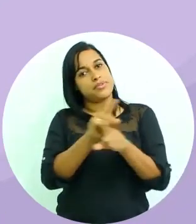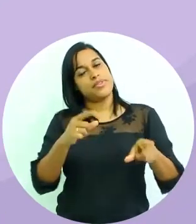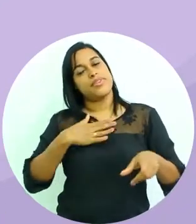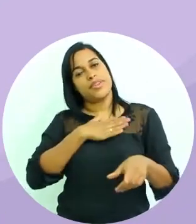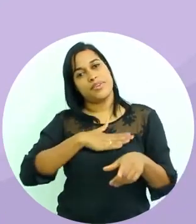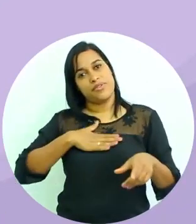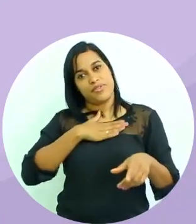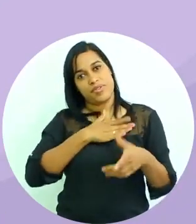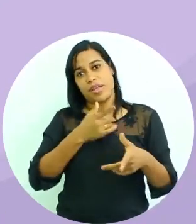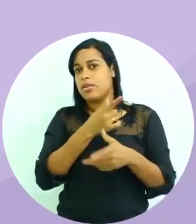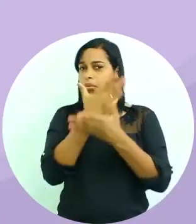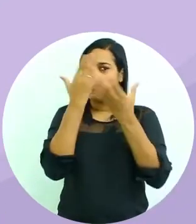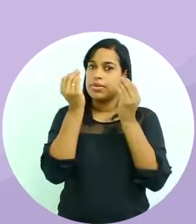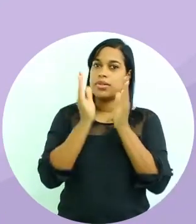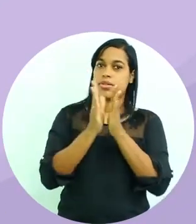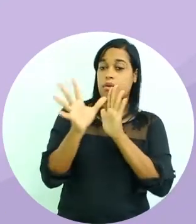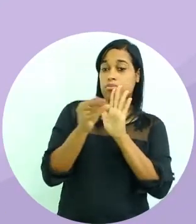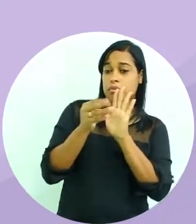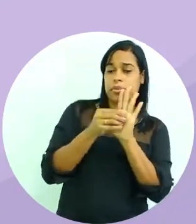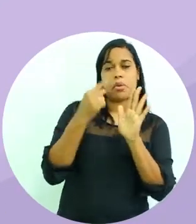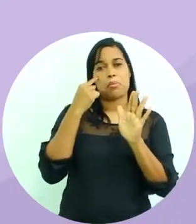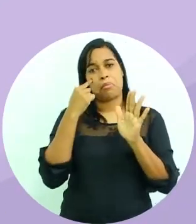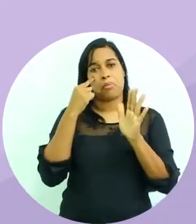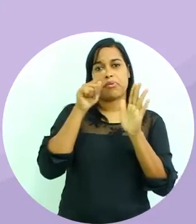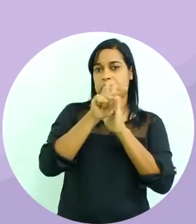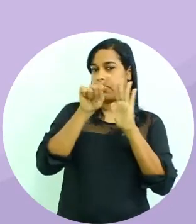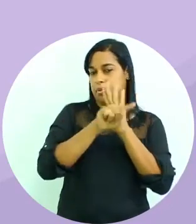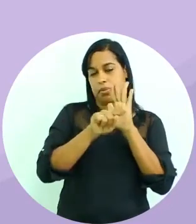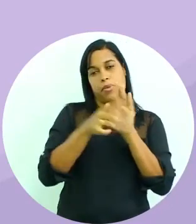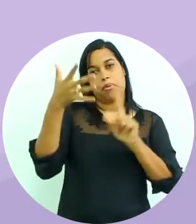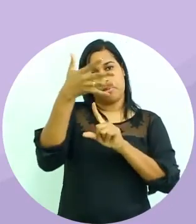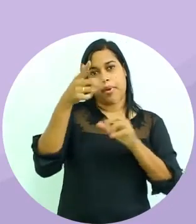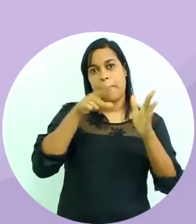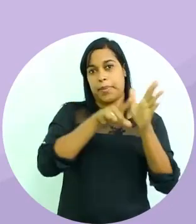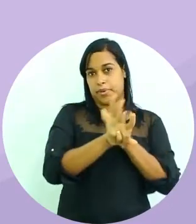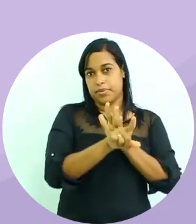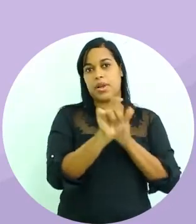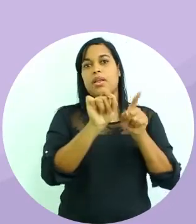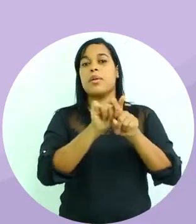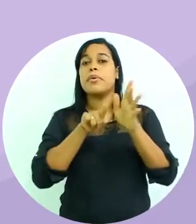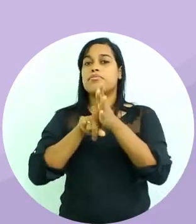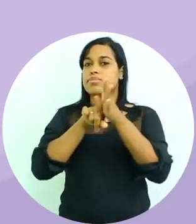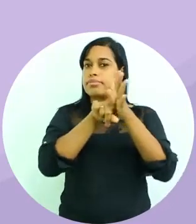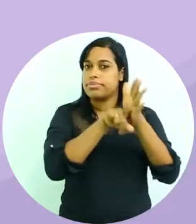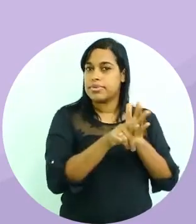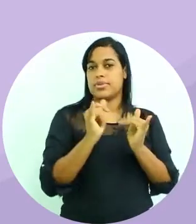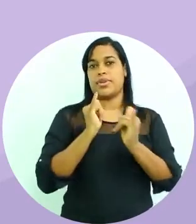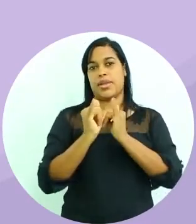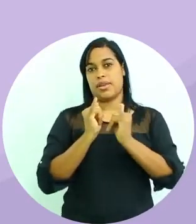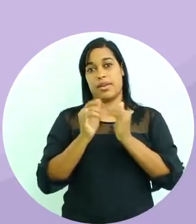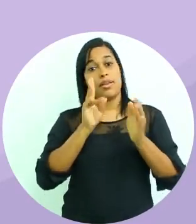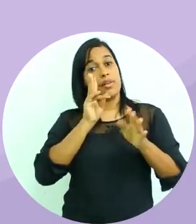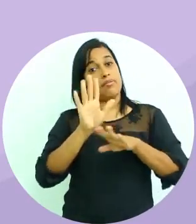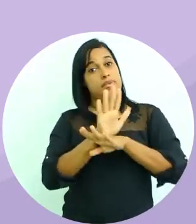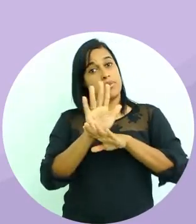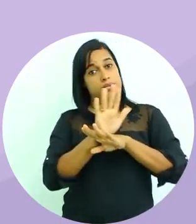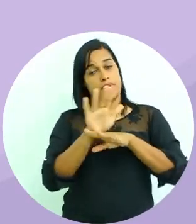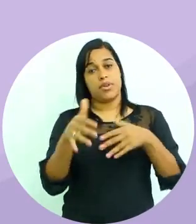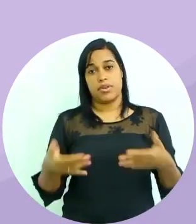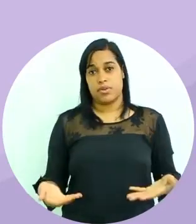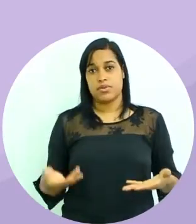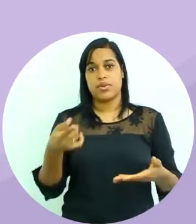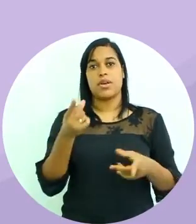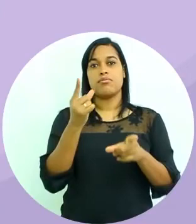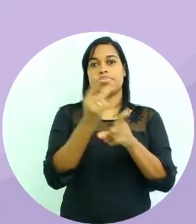Eu espero que você tenha gostado. Não se esqueça de postar as suas dúvidas no fórum, além de fazer pesquisas na internet,